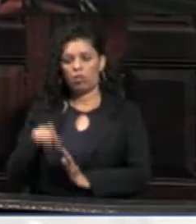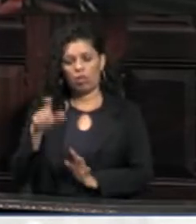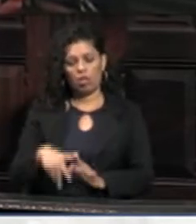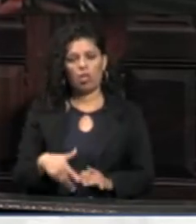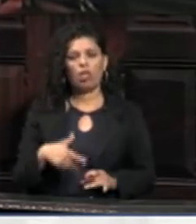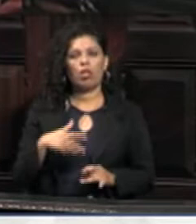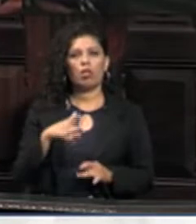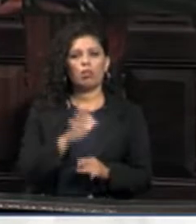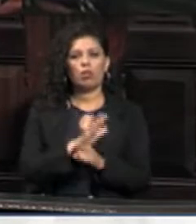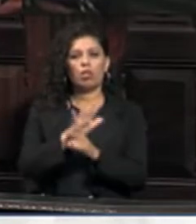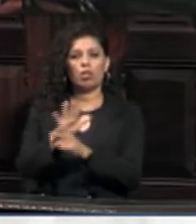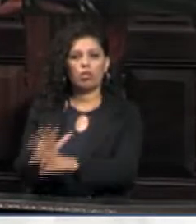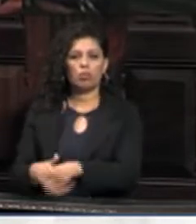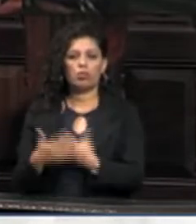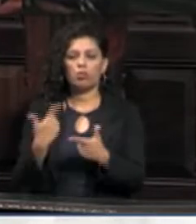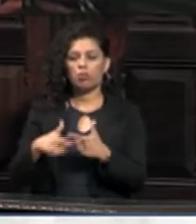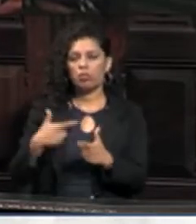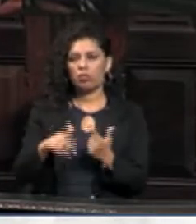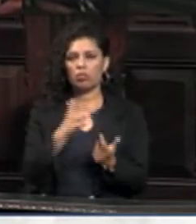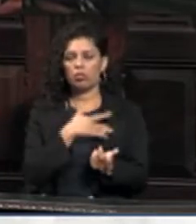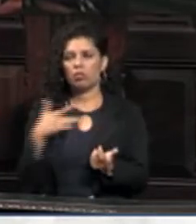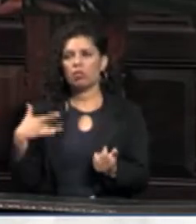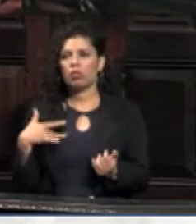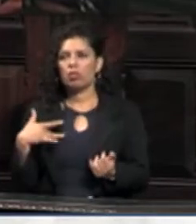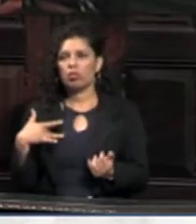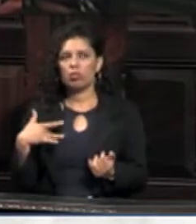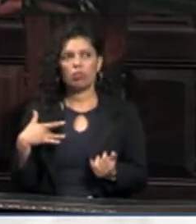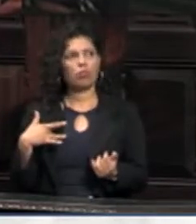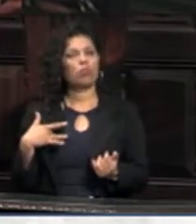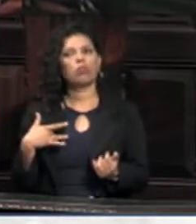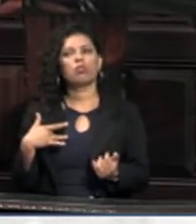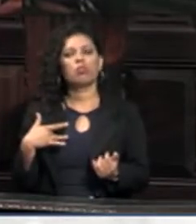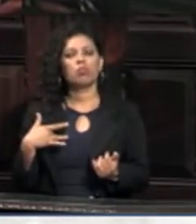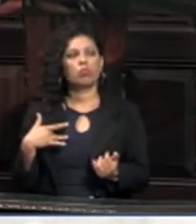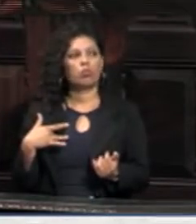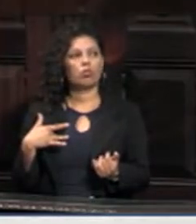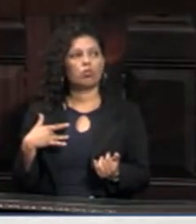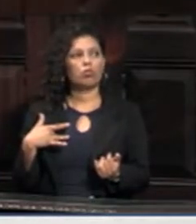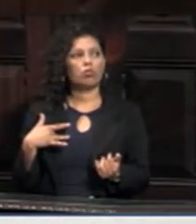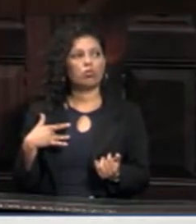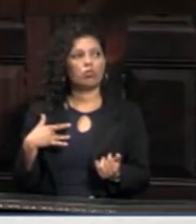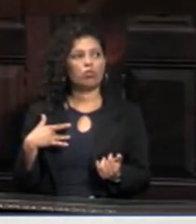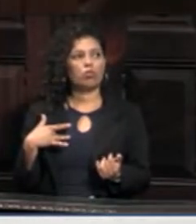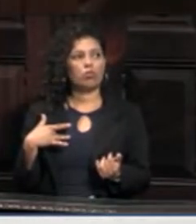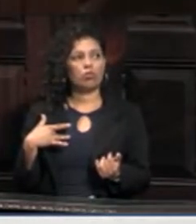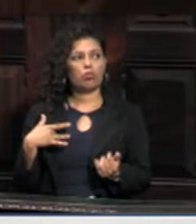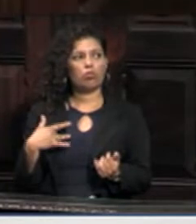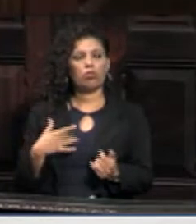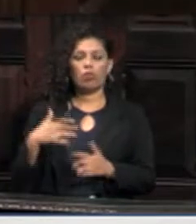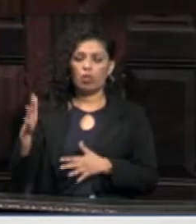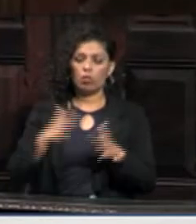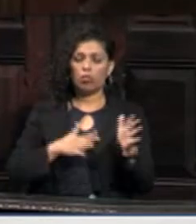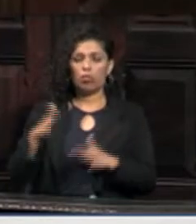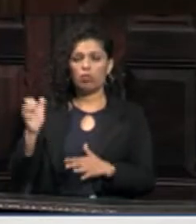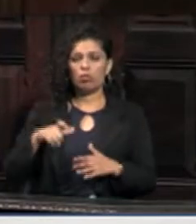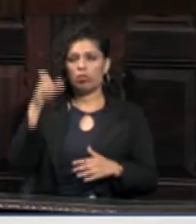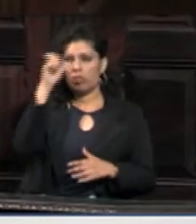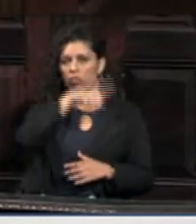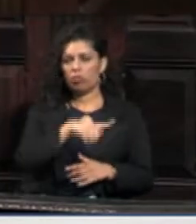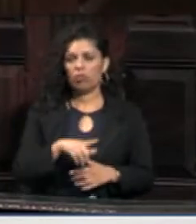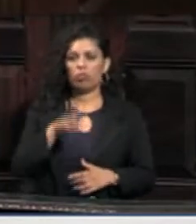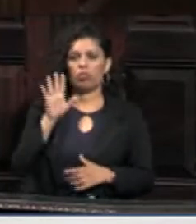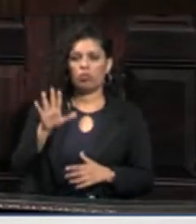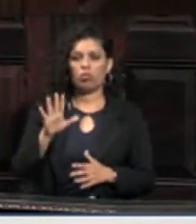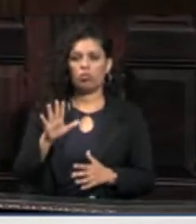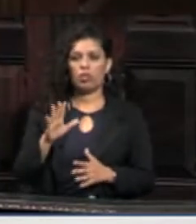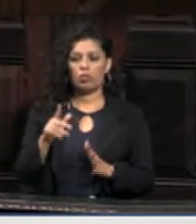acabar com esse sistema de desregulação que, infelizmente, a intenção meritória foi quando se criou, mas da forma em